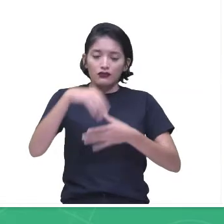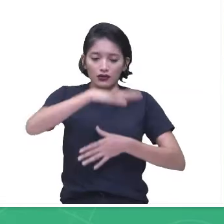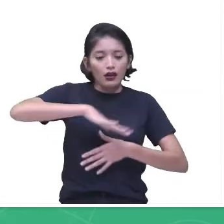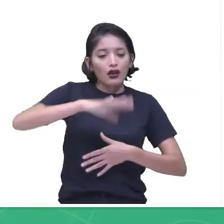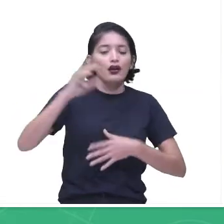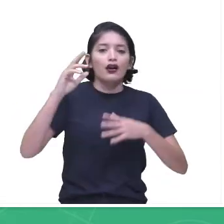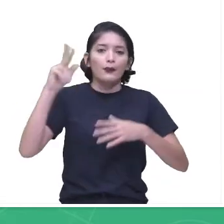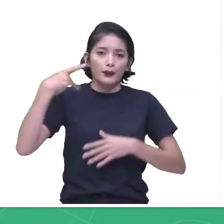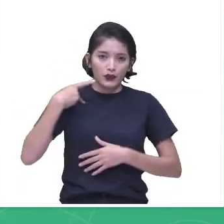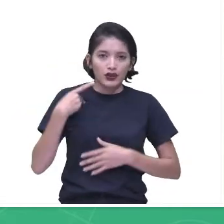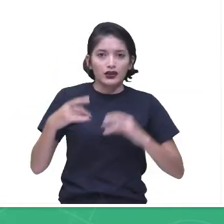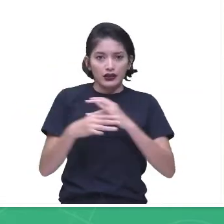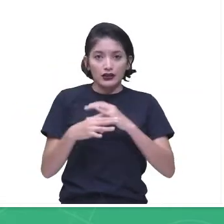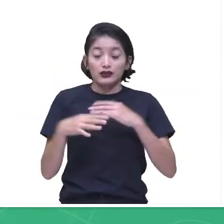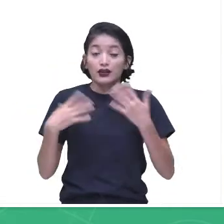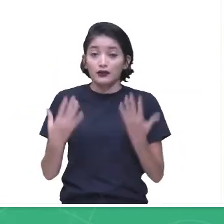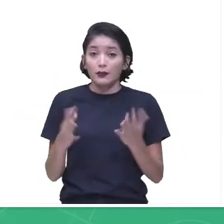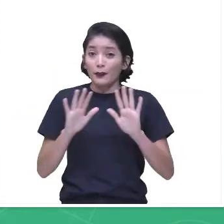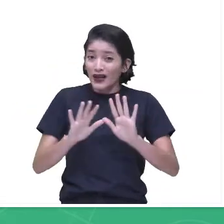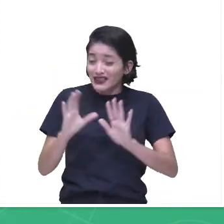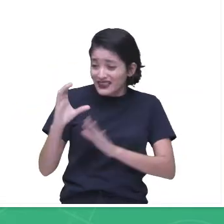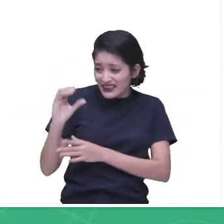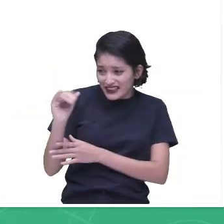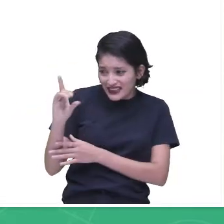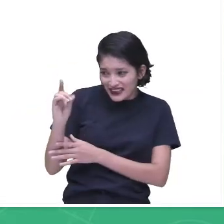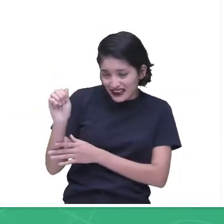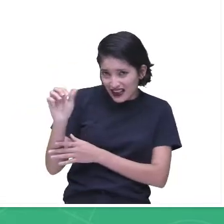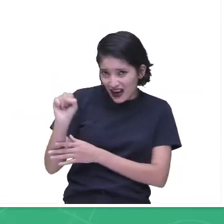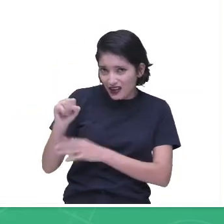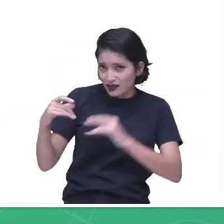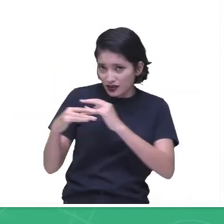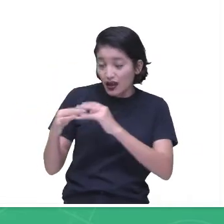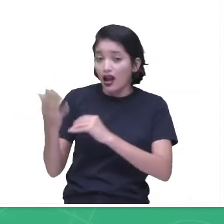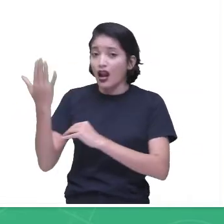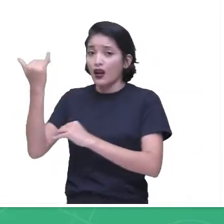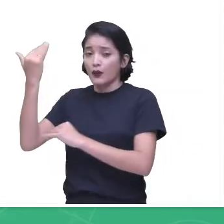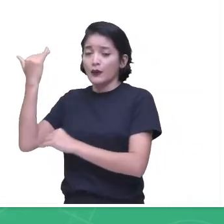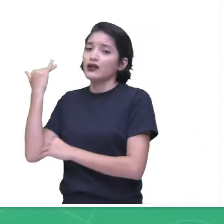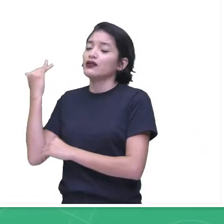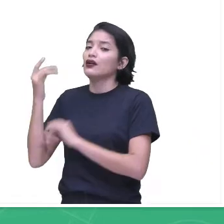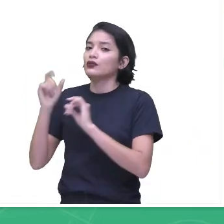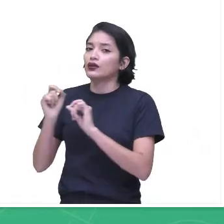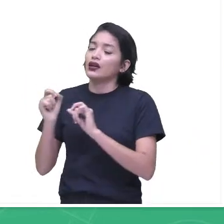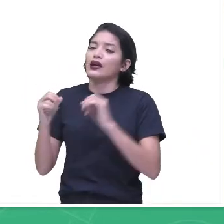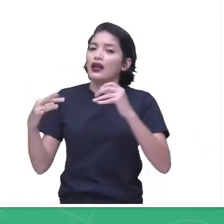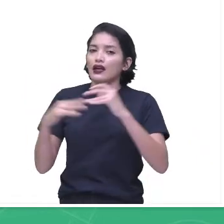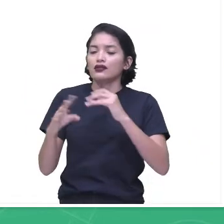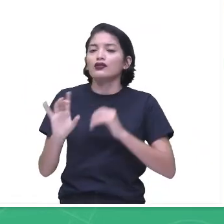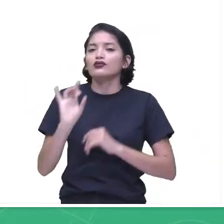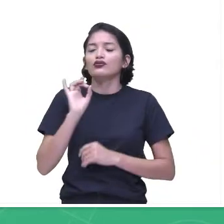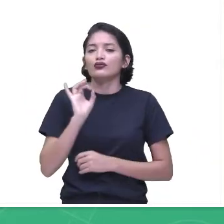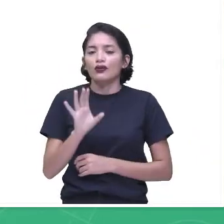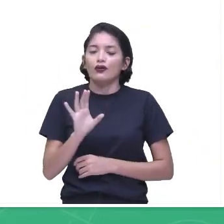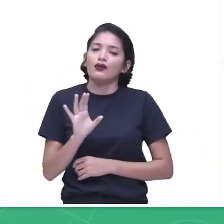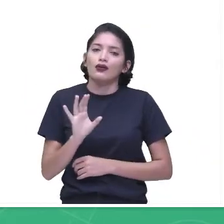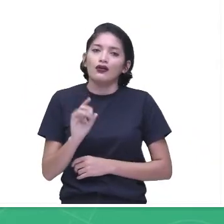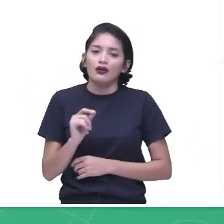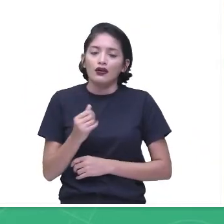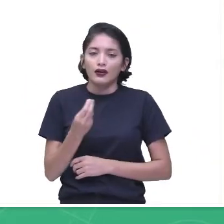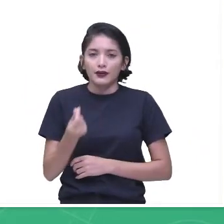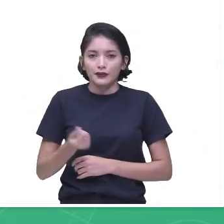cidade. Quando nós falamos cidade aqui, porque na Antiguidade a cidade era apenas ali